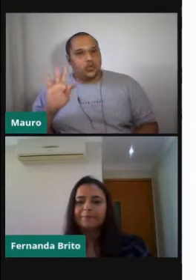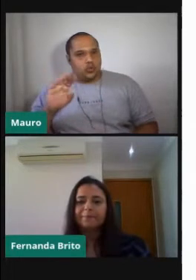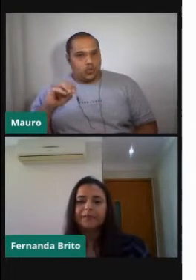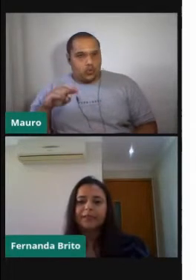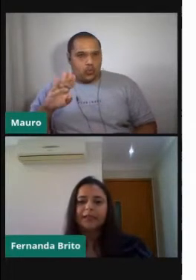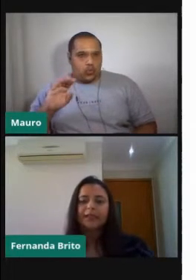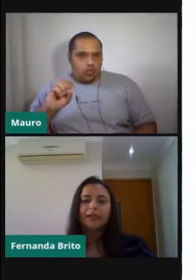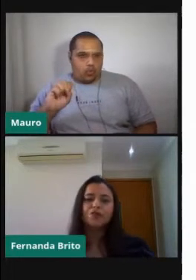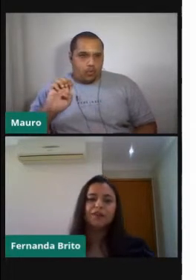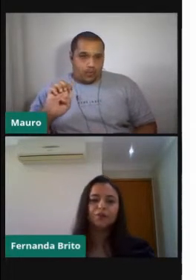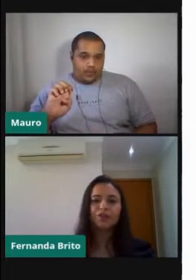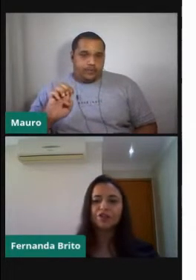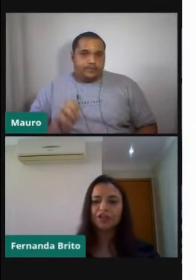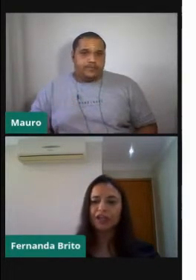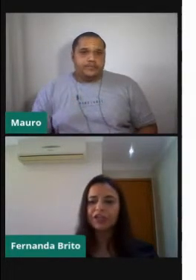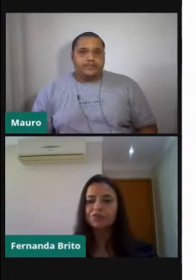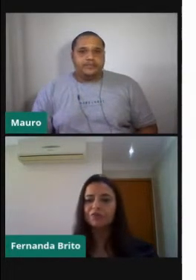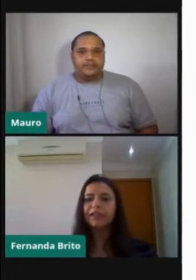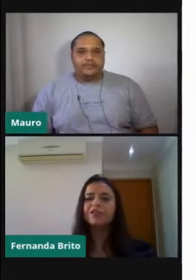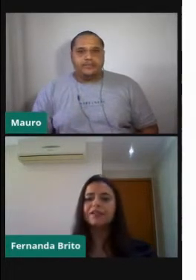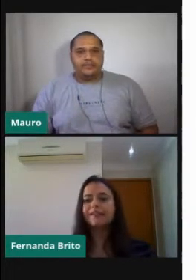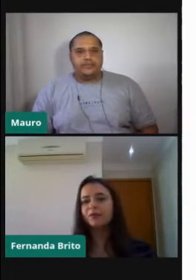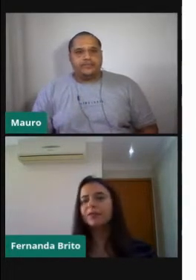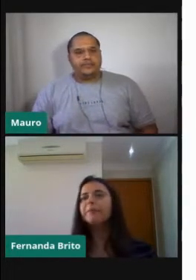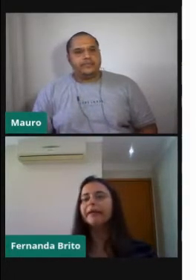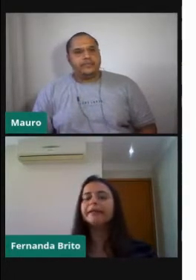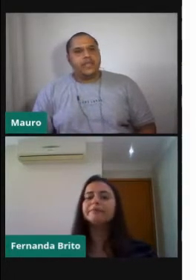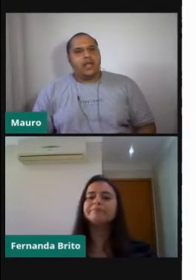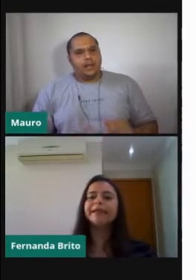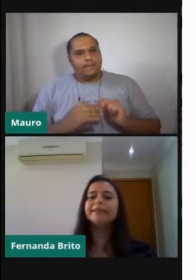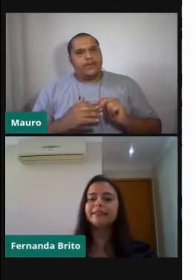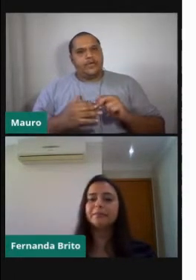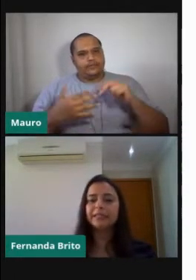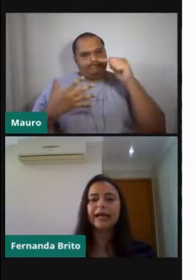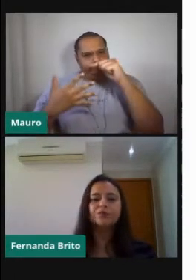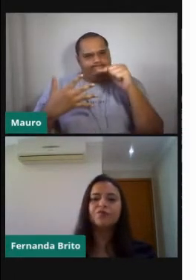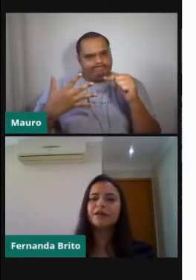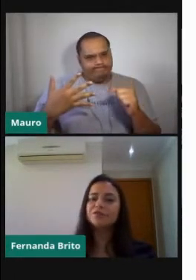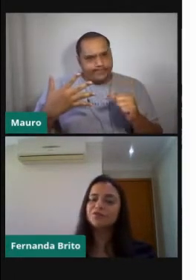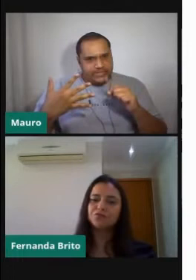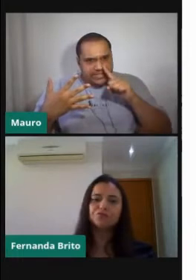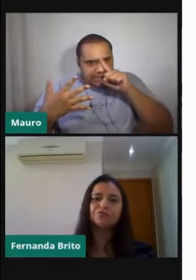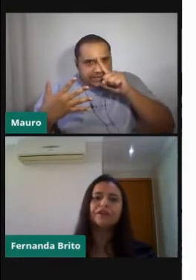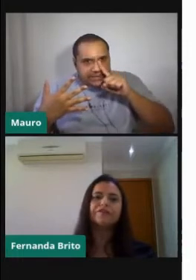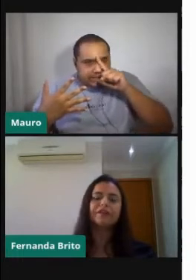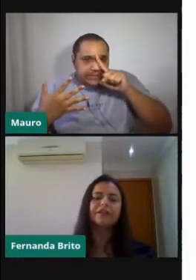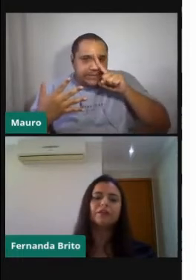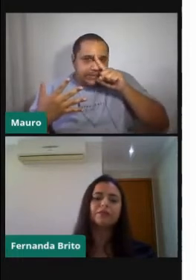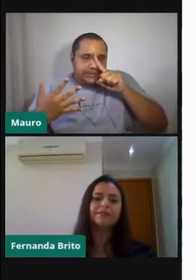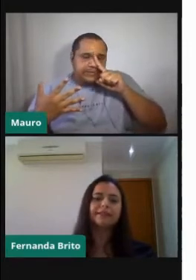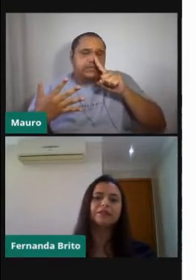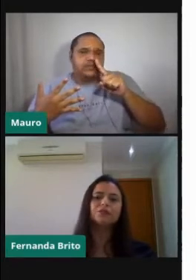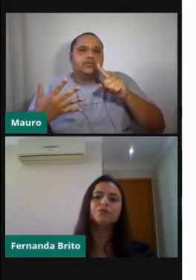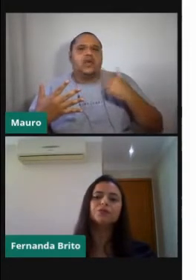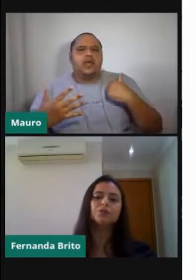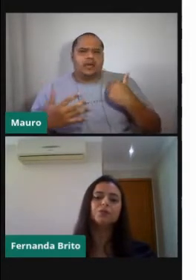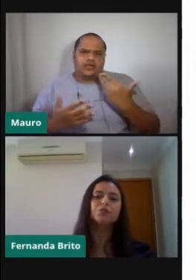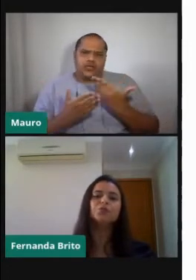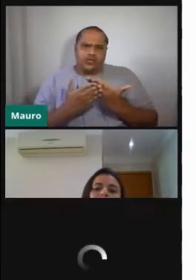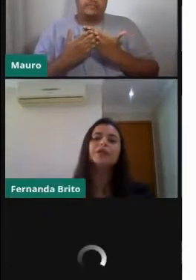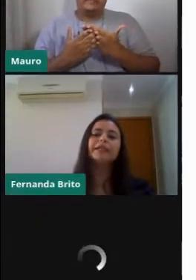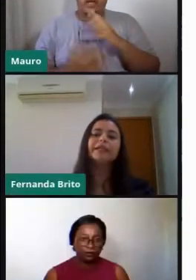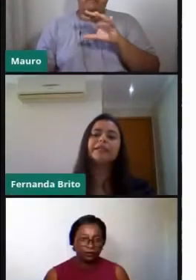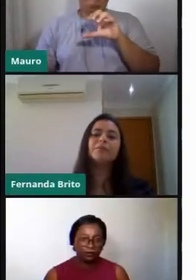Bem, os fatores de risco, né, já são também bem determinados, vários estudos, né, vêm acontecendo